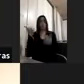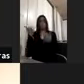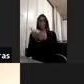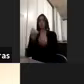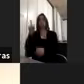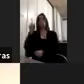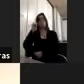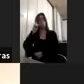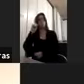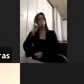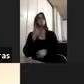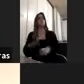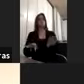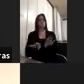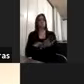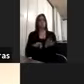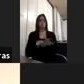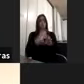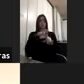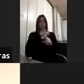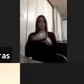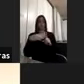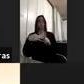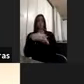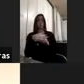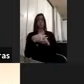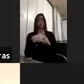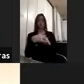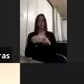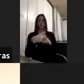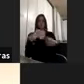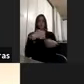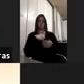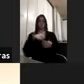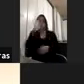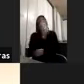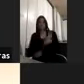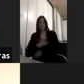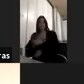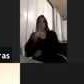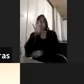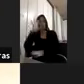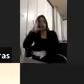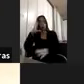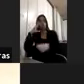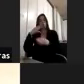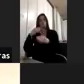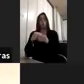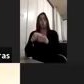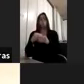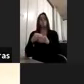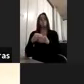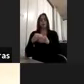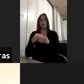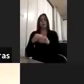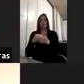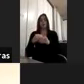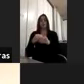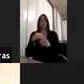você falou, a sociedade, de uma forma geral, está começando a entender a razão da nossa